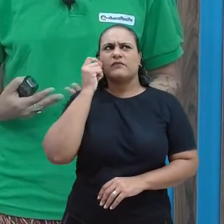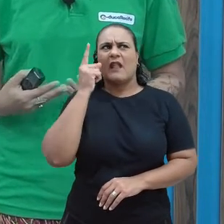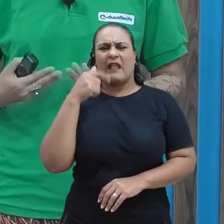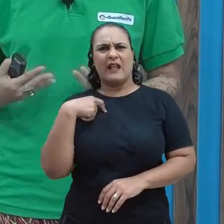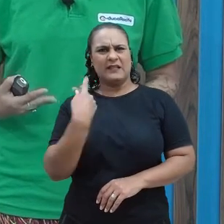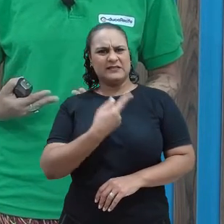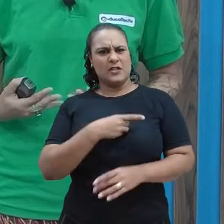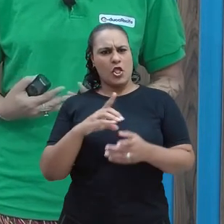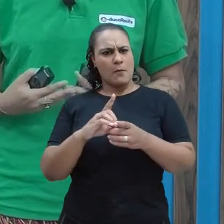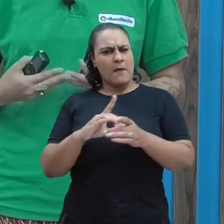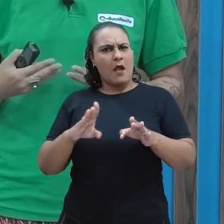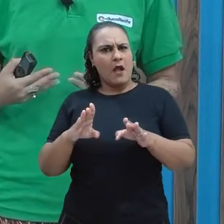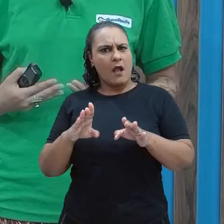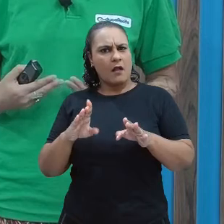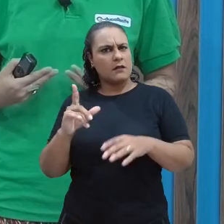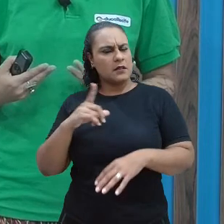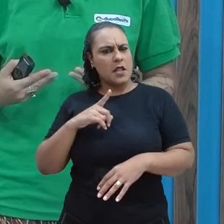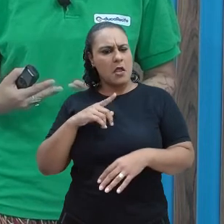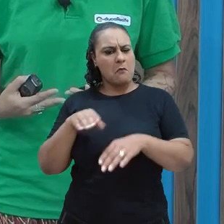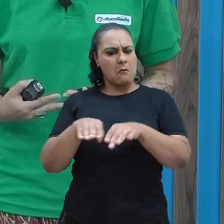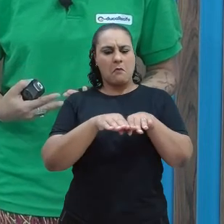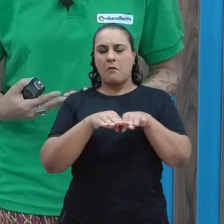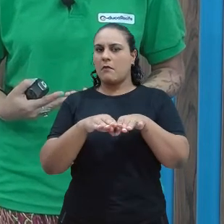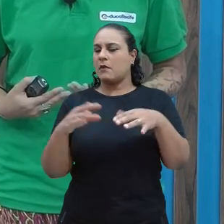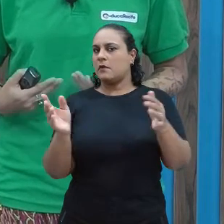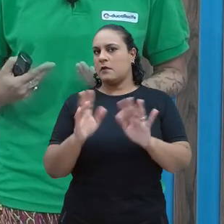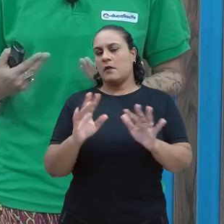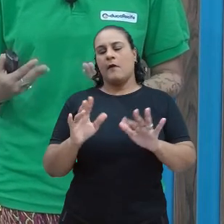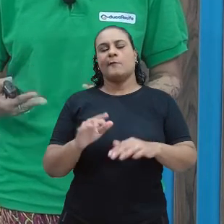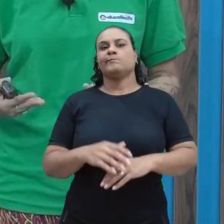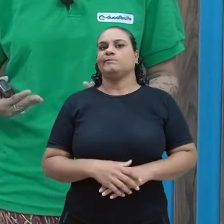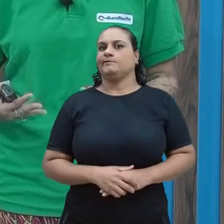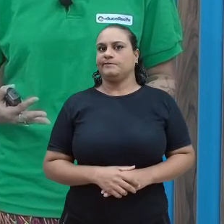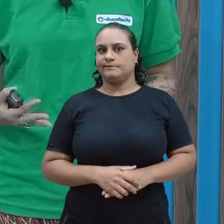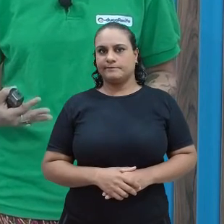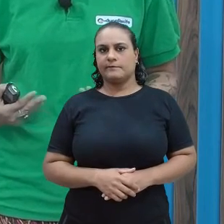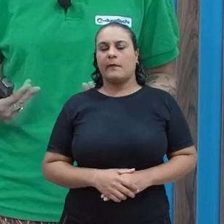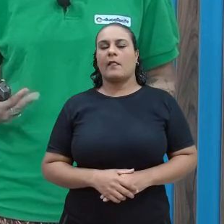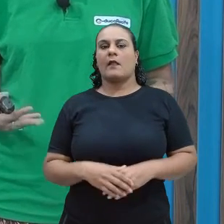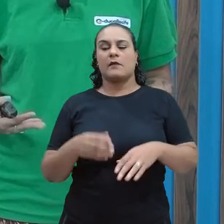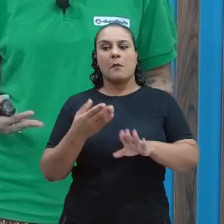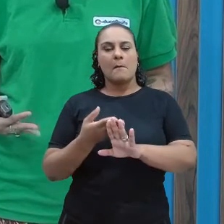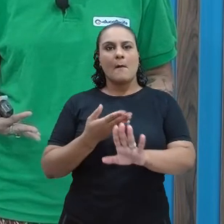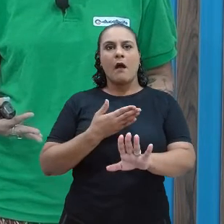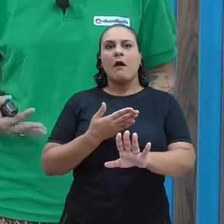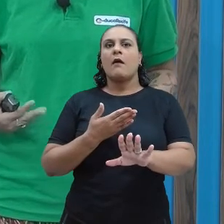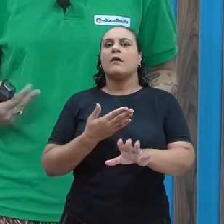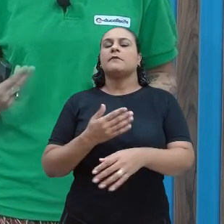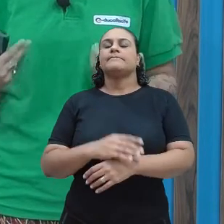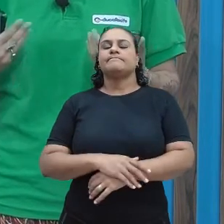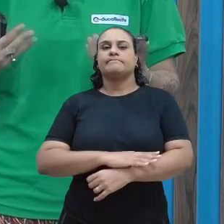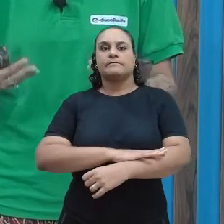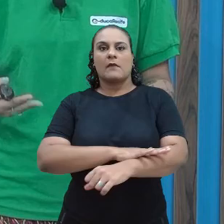social. Não, gente, a gente tem uma segregação racial que vem, né, dessa herança ainda aí